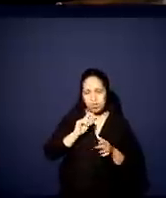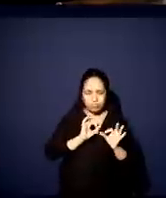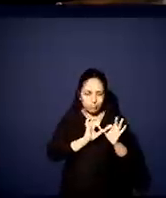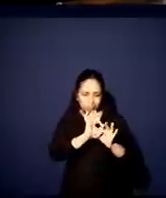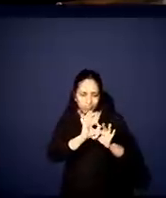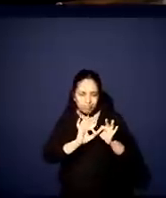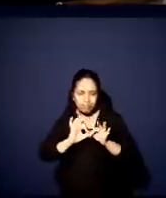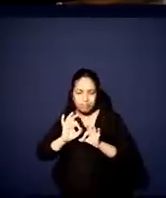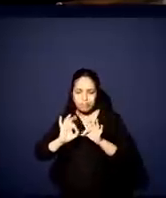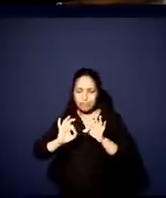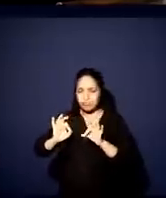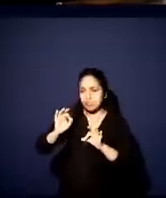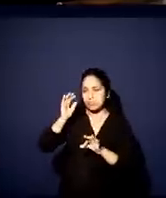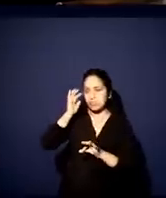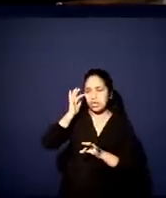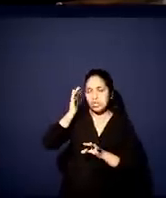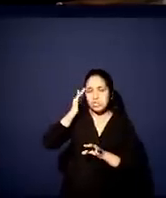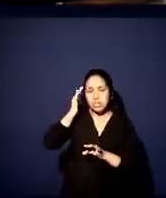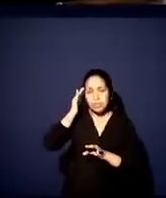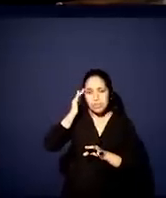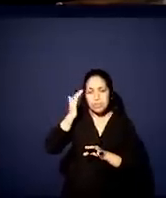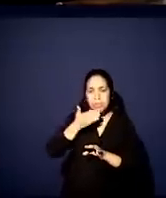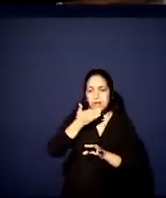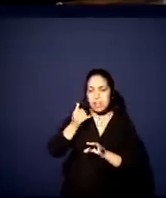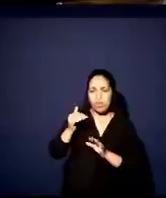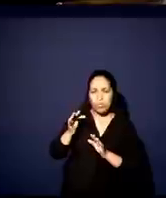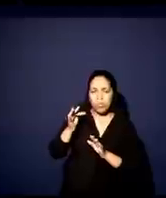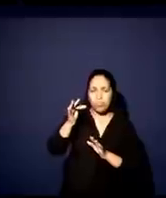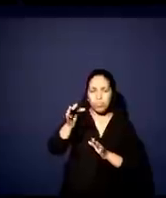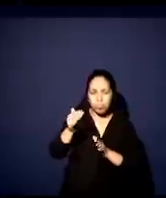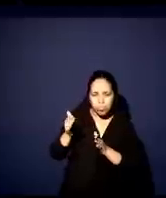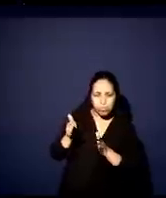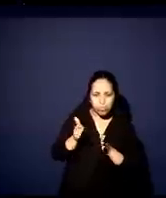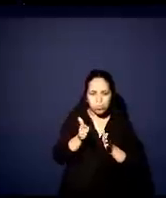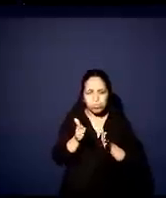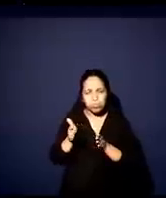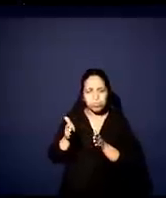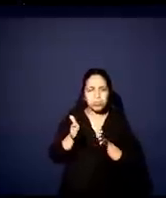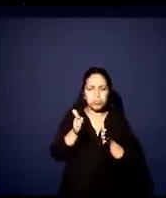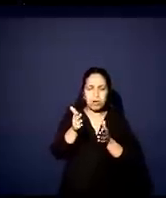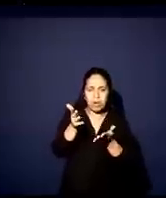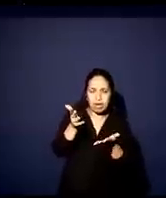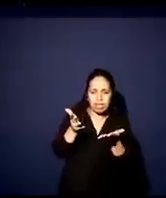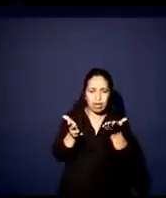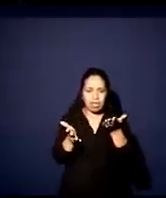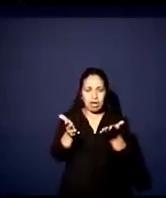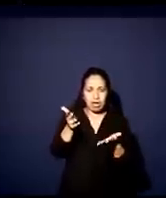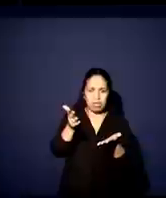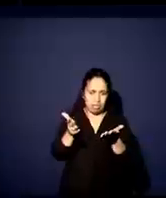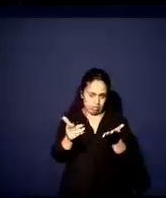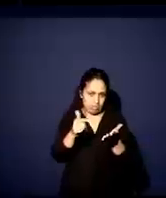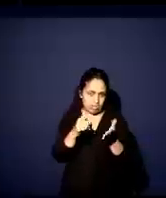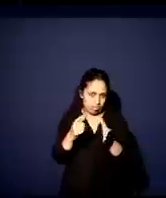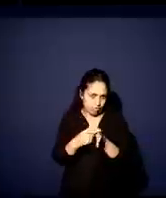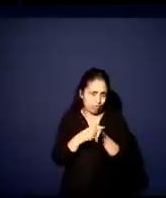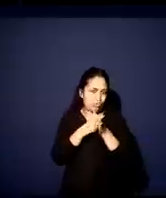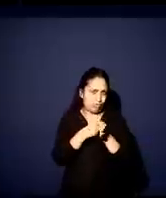uma previsibilidade e que a gente veja uma trajetória equilibrada de dívida. Num